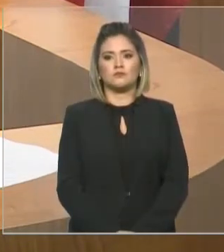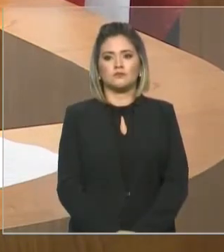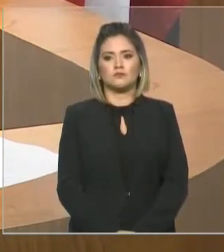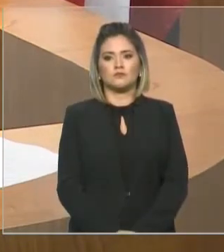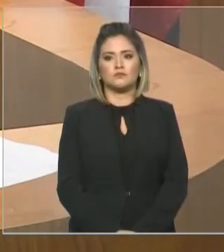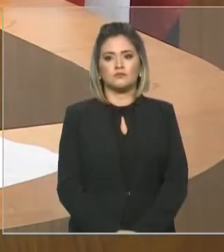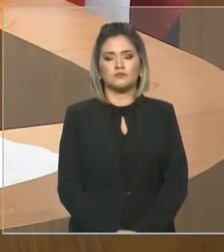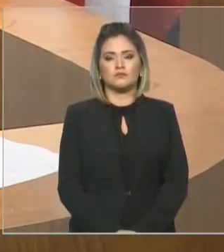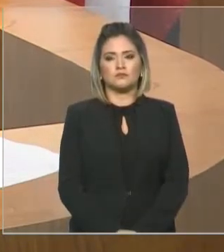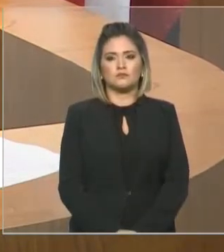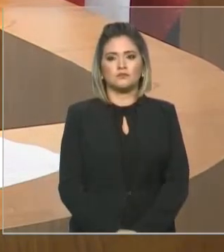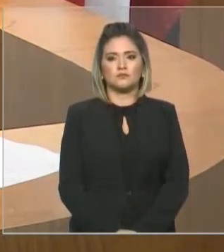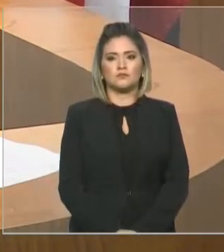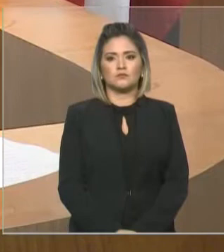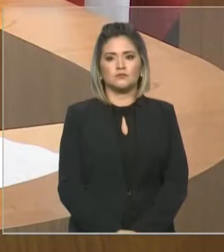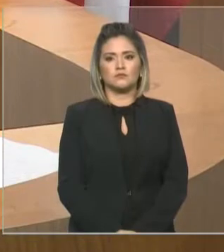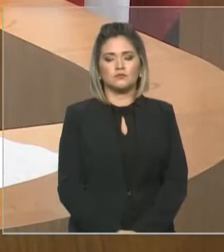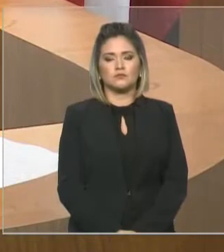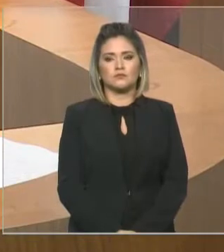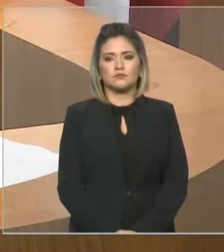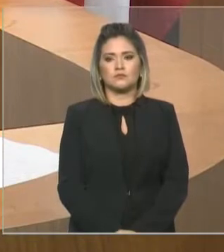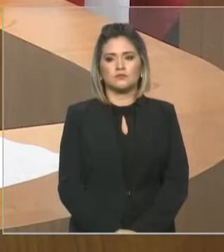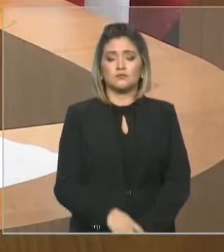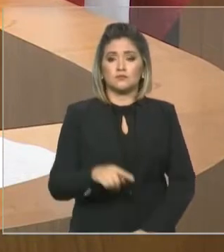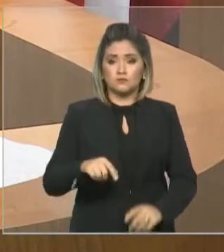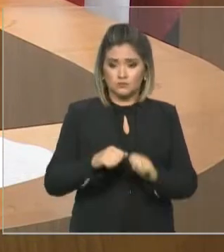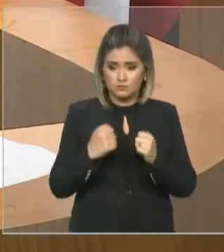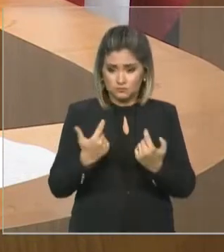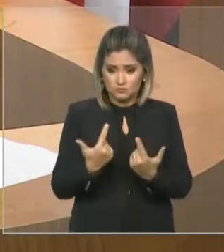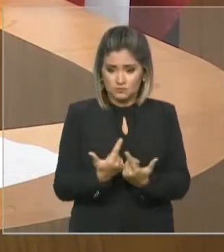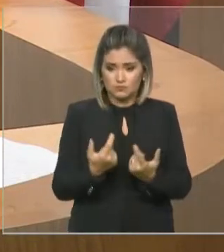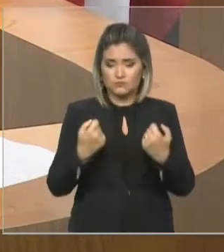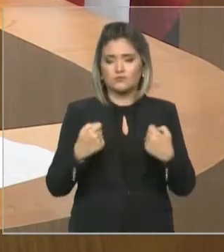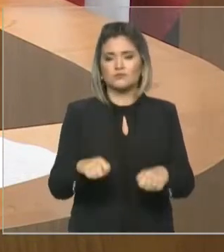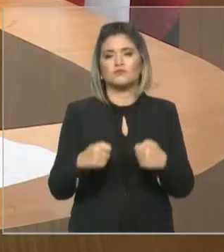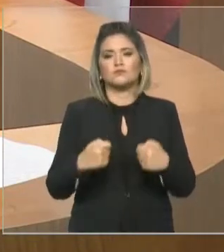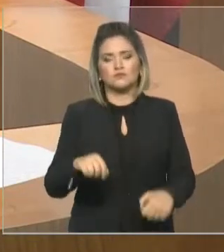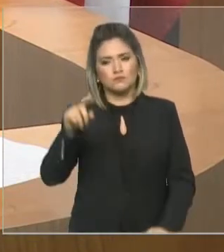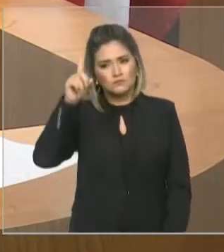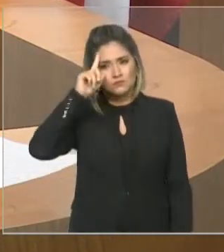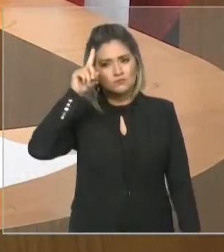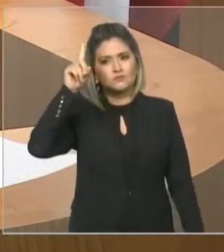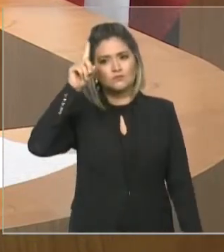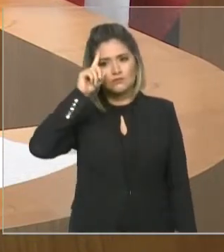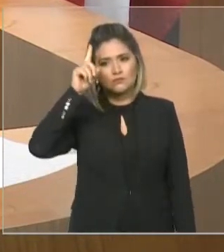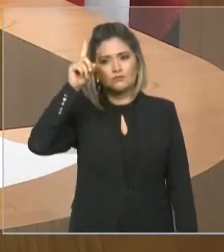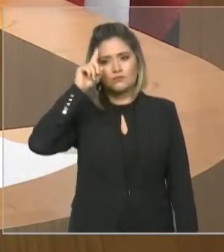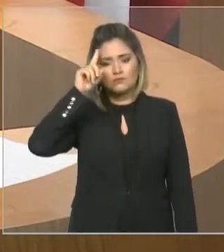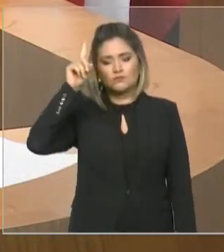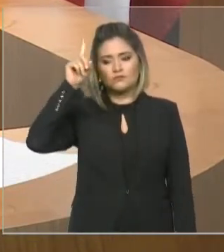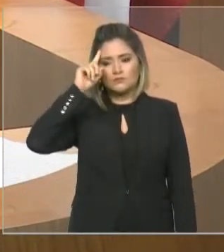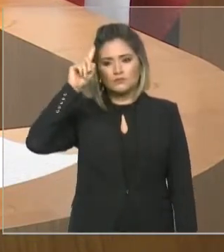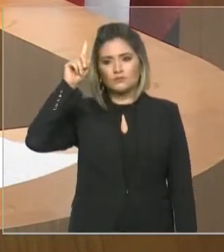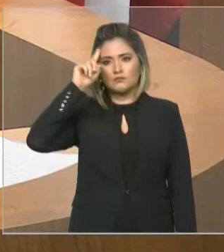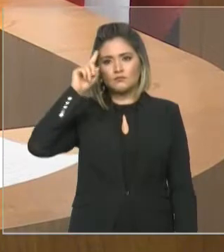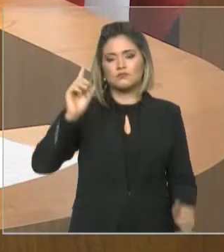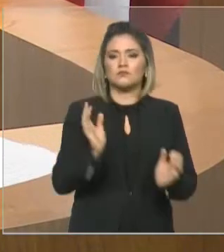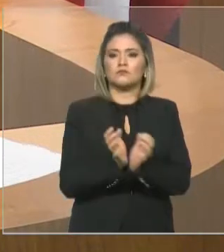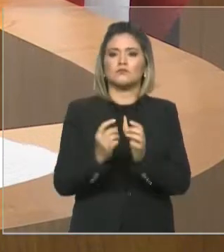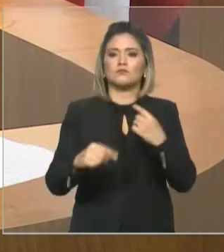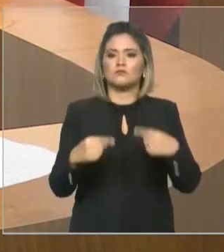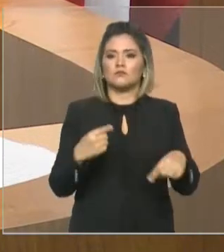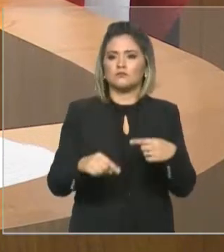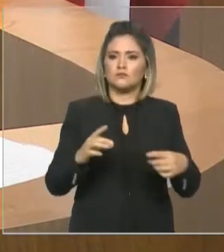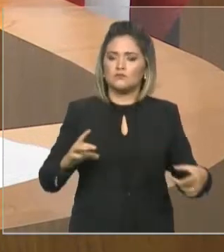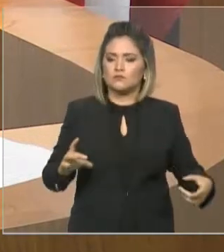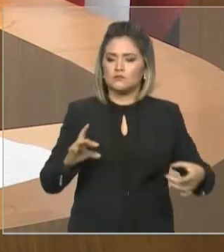é a de que esta casa precisa resgatar cada dia a credibilidade da classe política, ser parceira